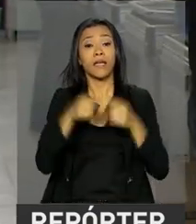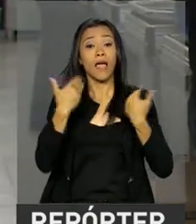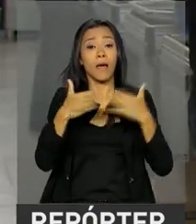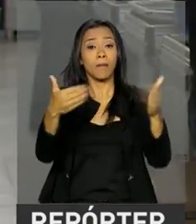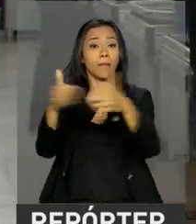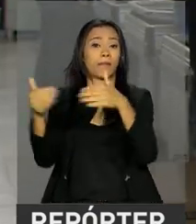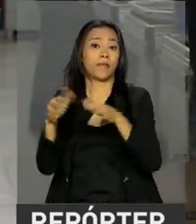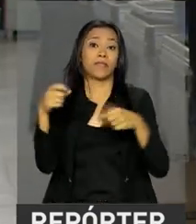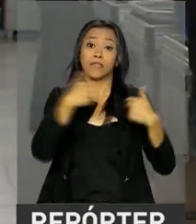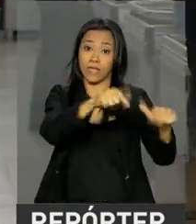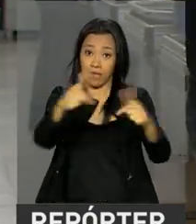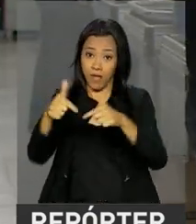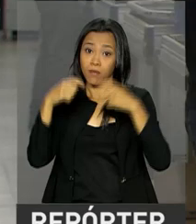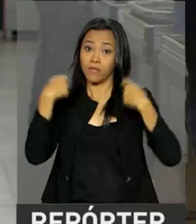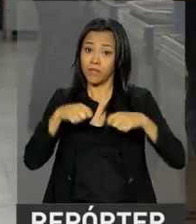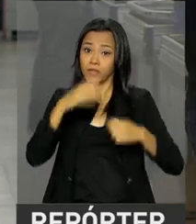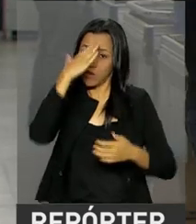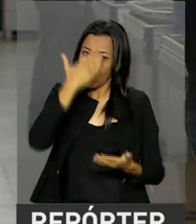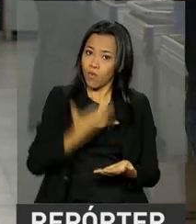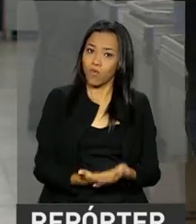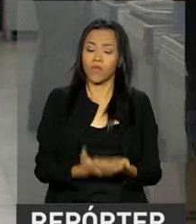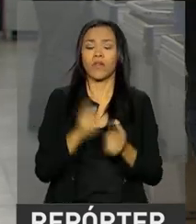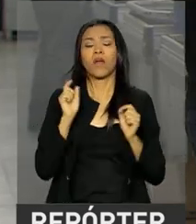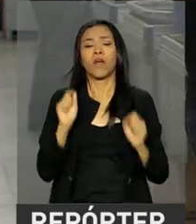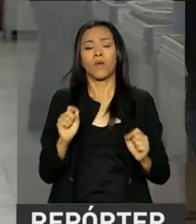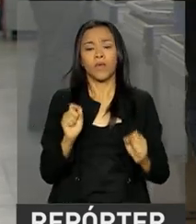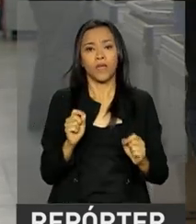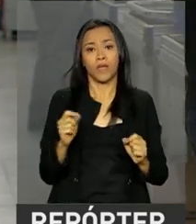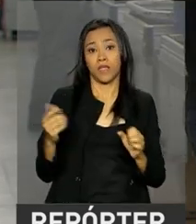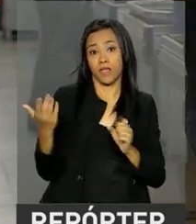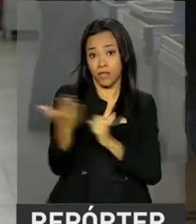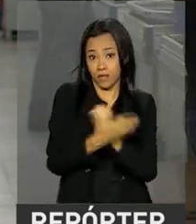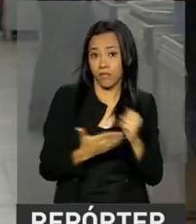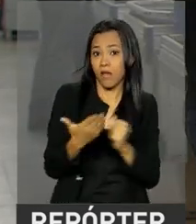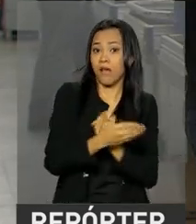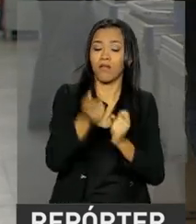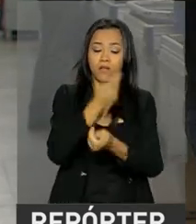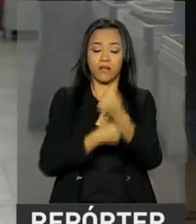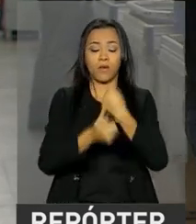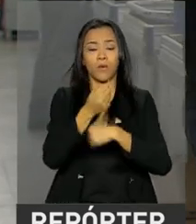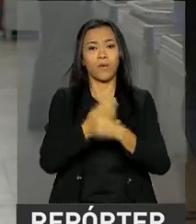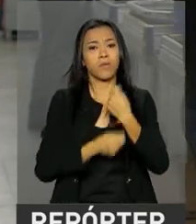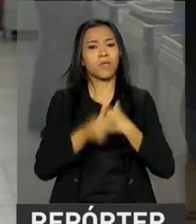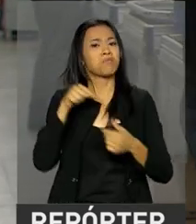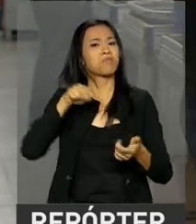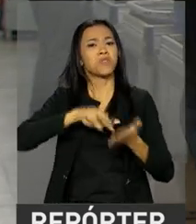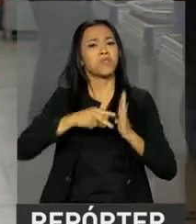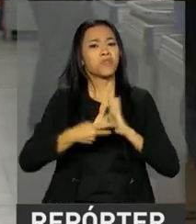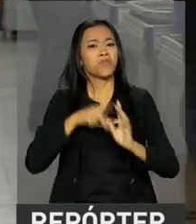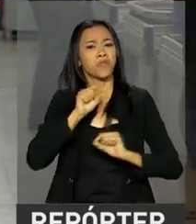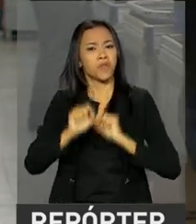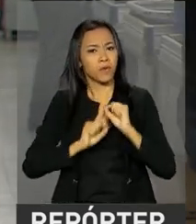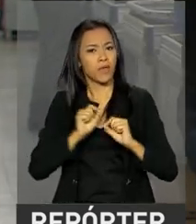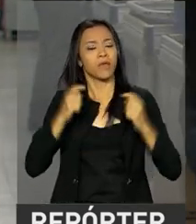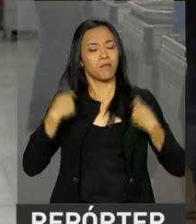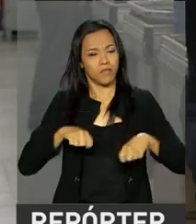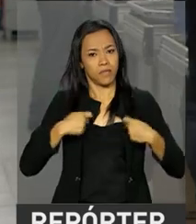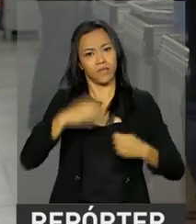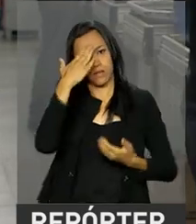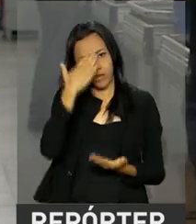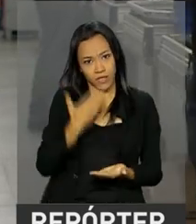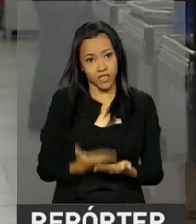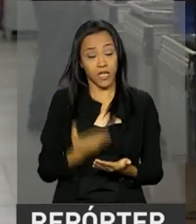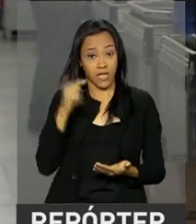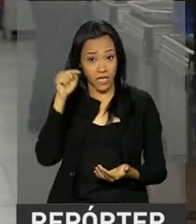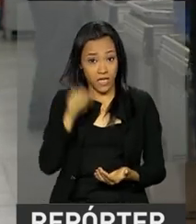empregos, precisam confiar na condução e nas bases da economia. Em outras palavras, precisam acreditar